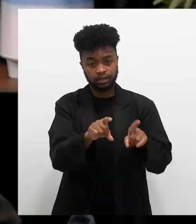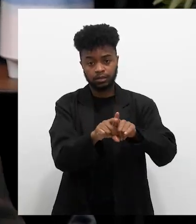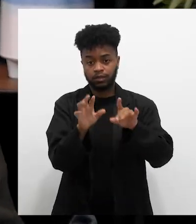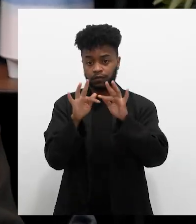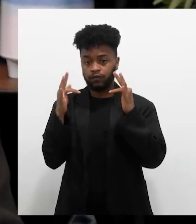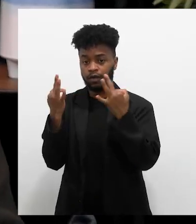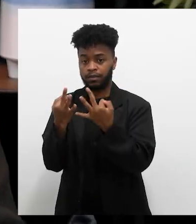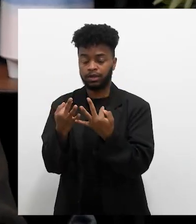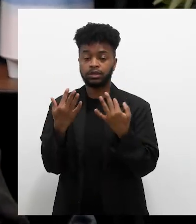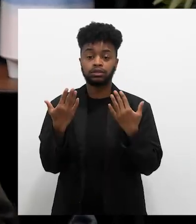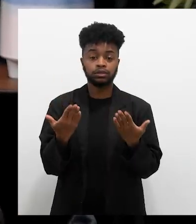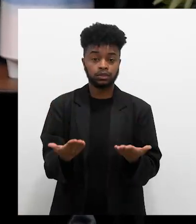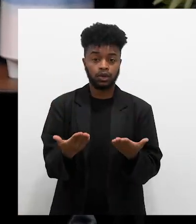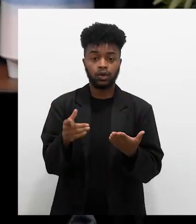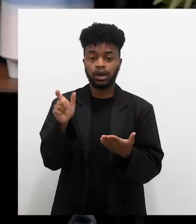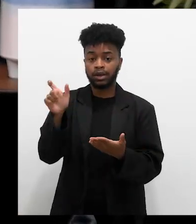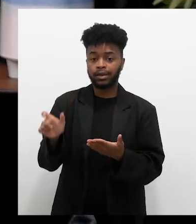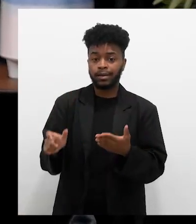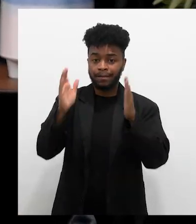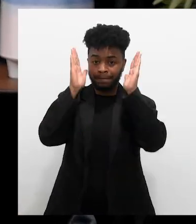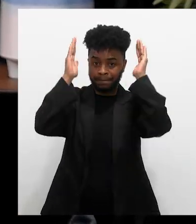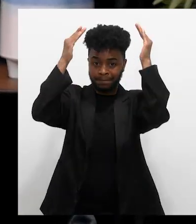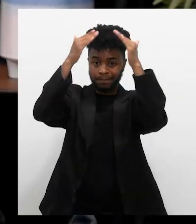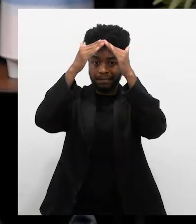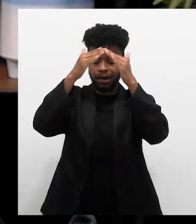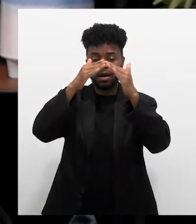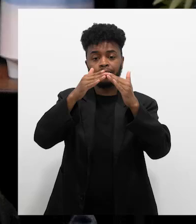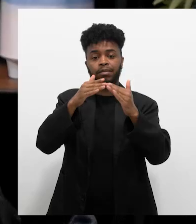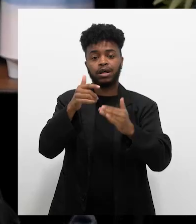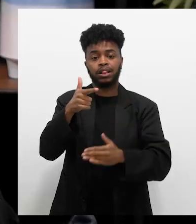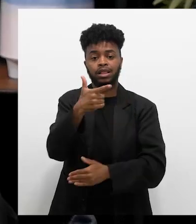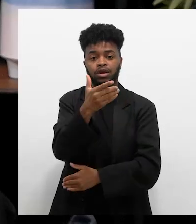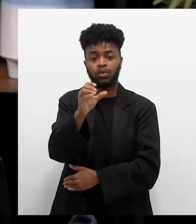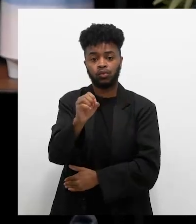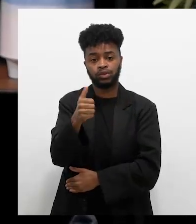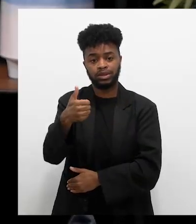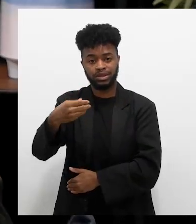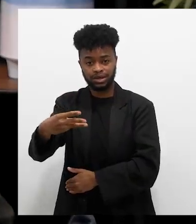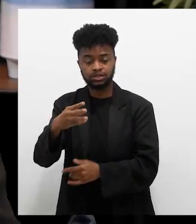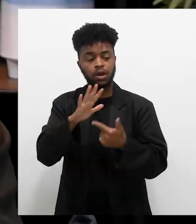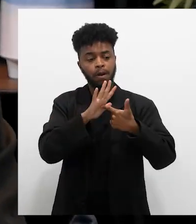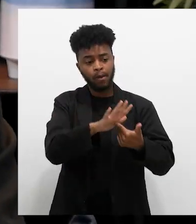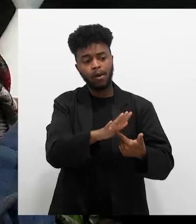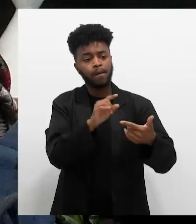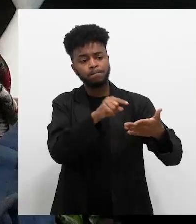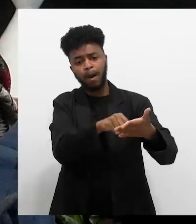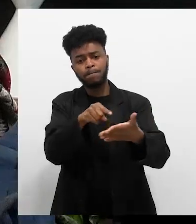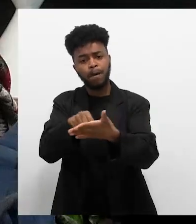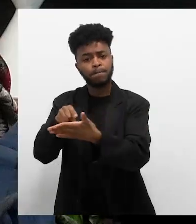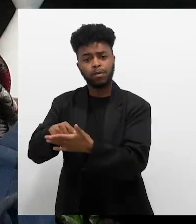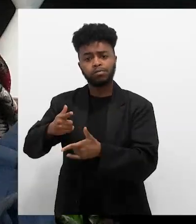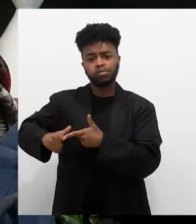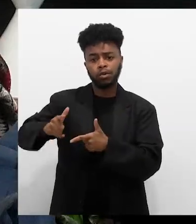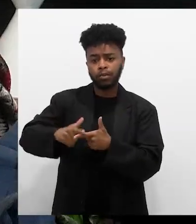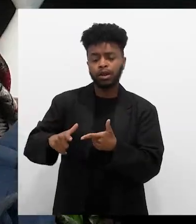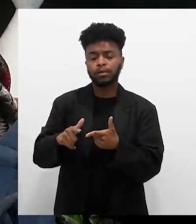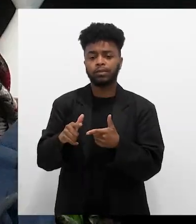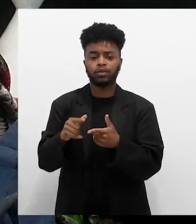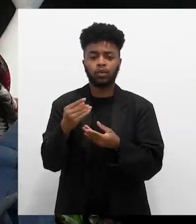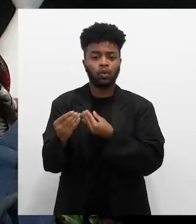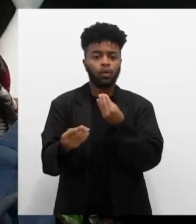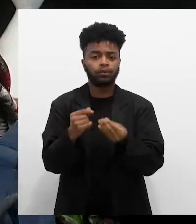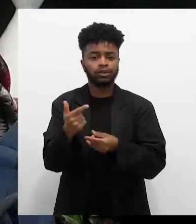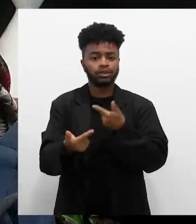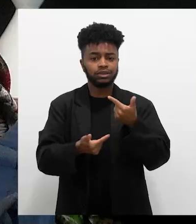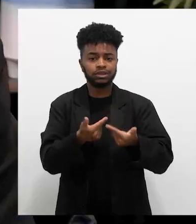de sua família. Então, o Papa Leão XIII coloca dedo em muitas feridas da época, das condições